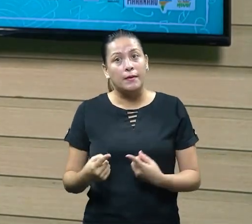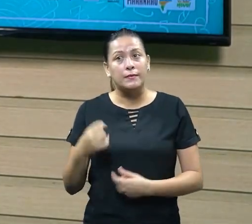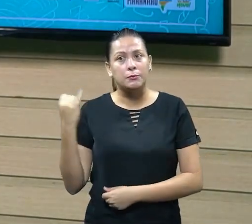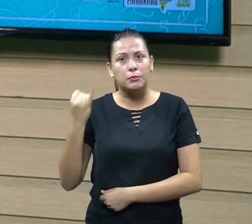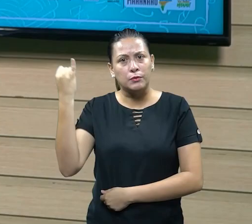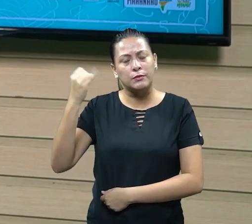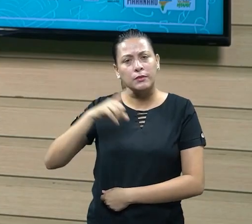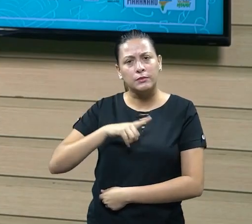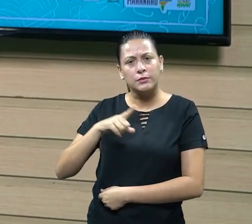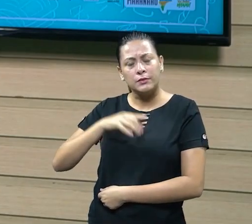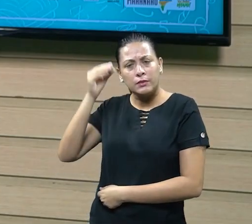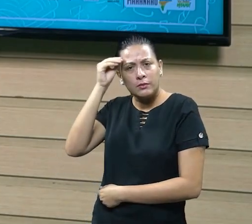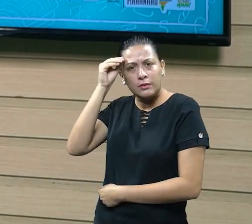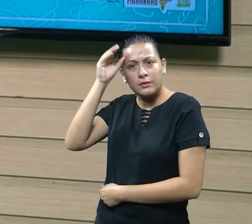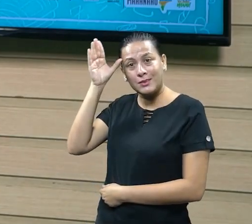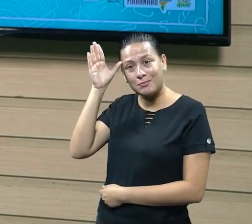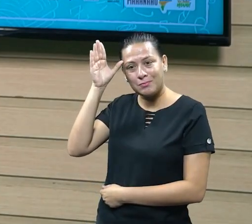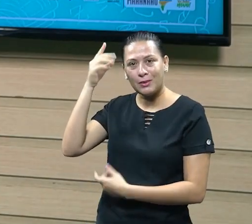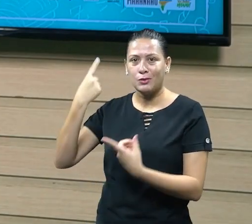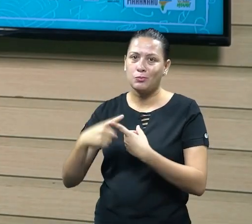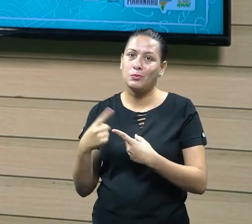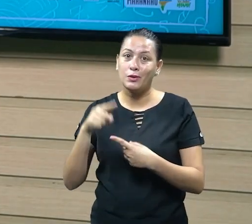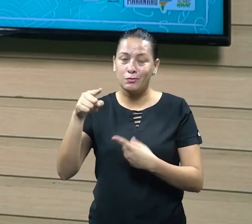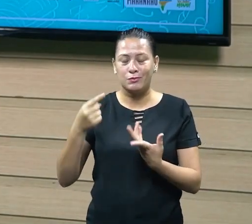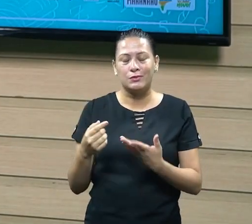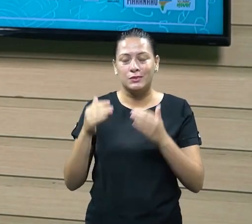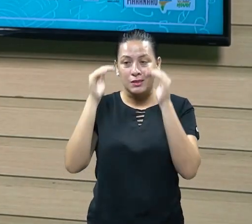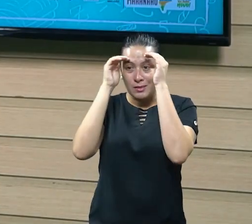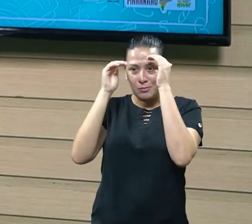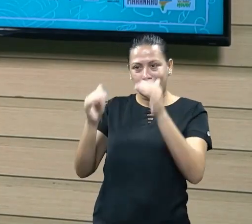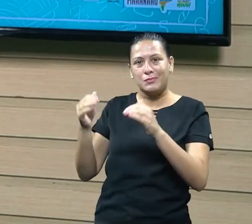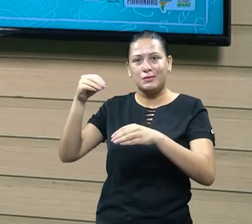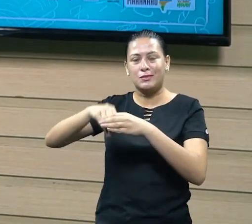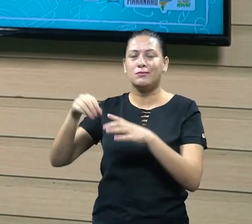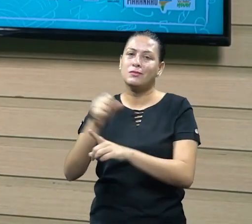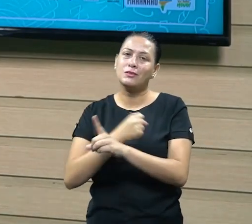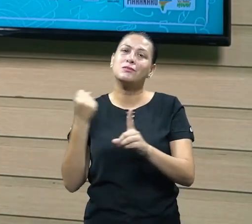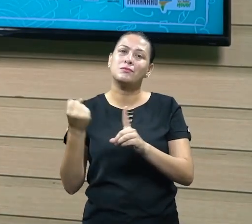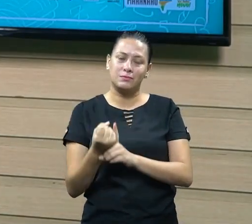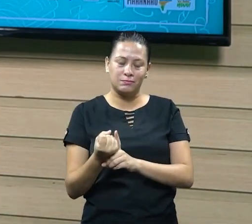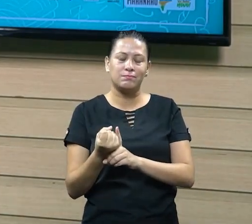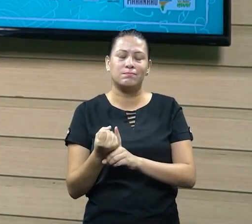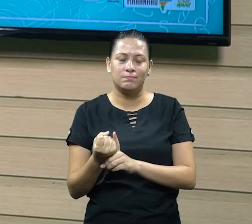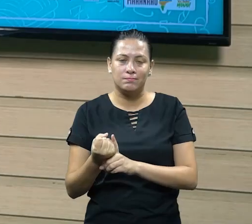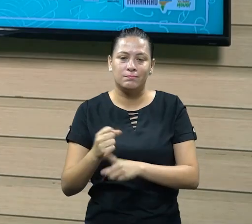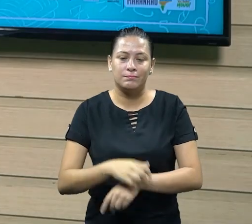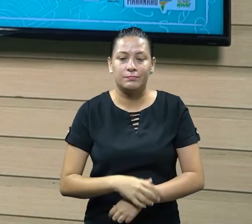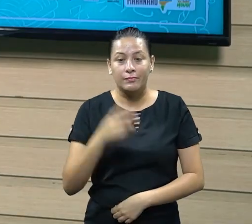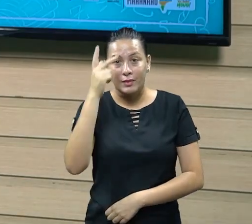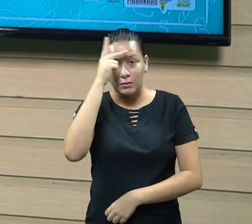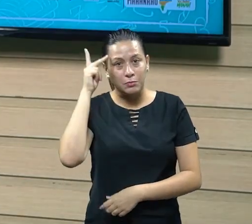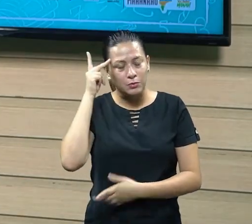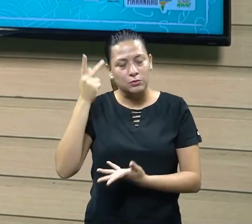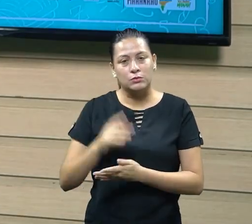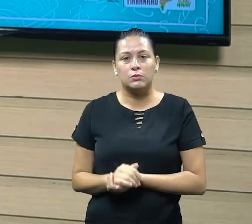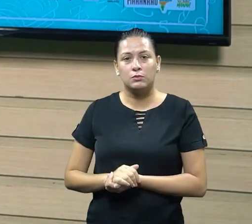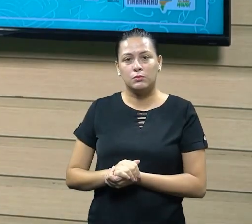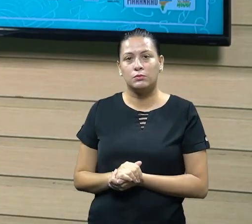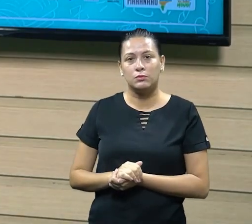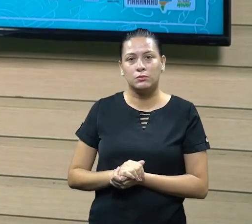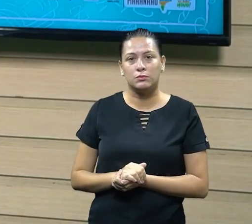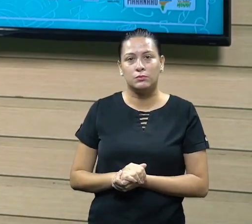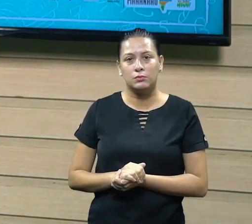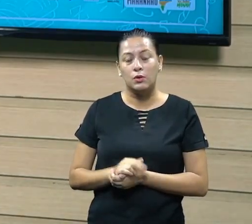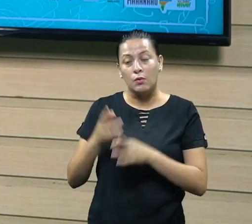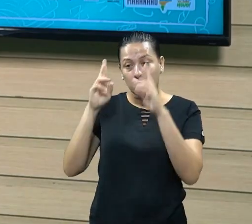respeitado na sociedade. Independente de você ter muito dinheiro na sua conta corrente ou não. O conhecimento te traz isso. As pessoas vão te respeitar dentro